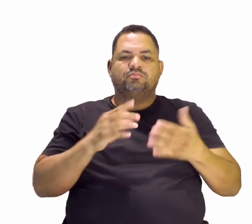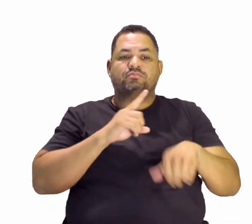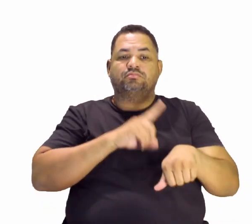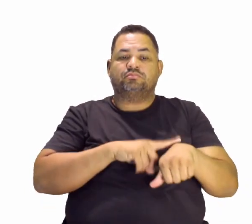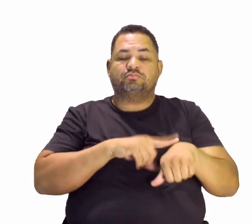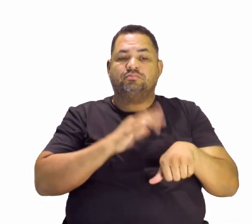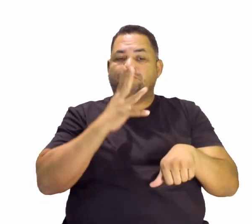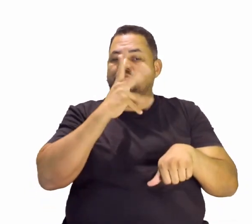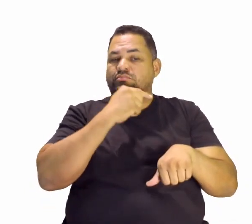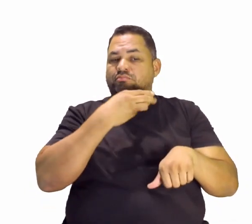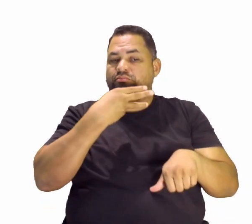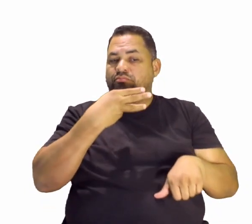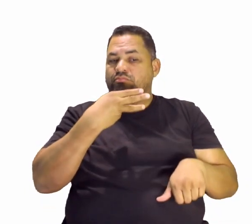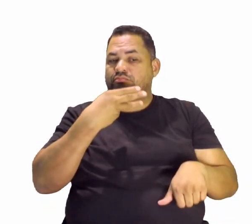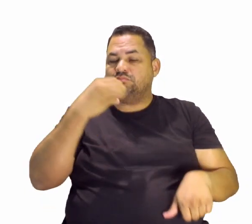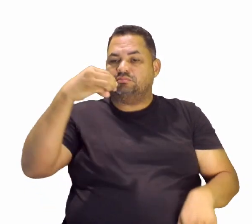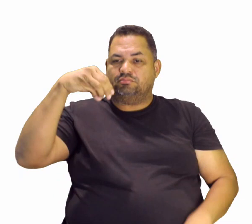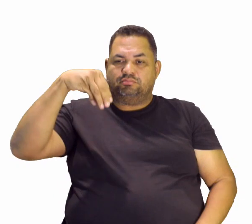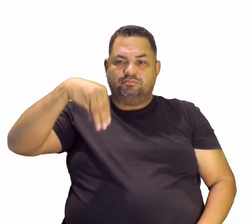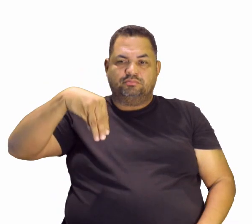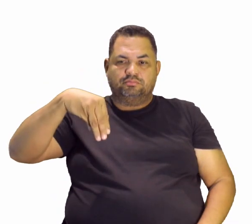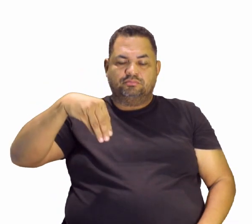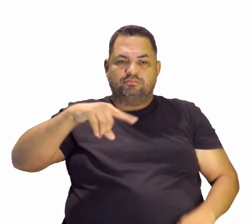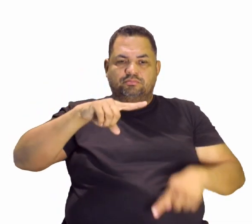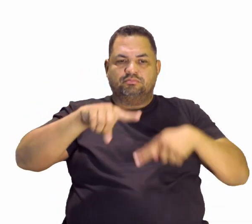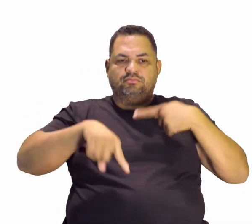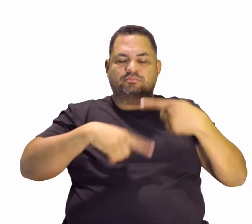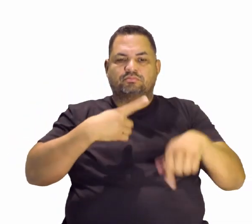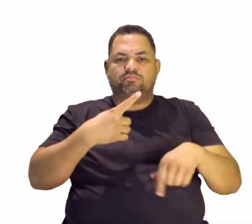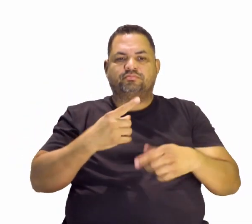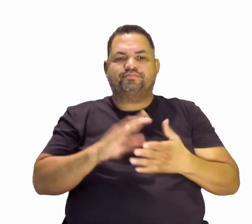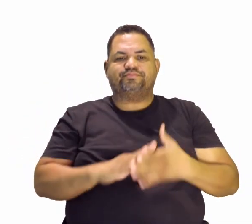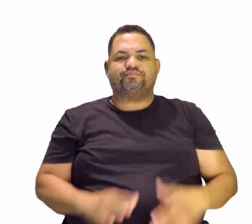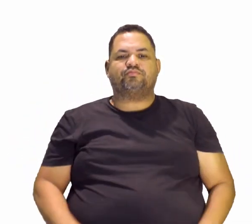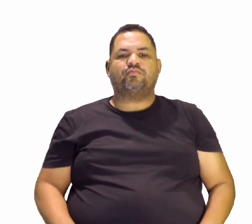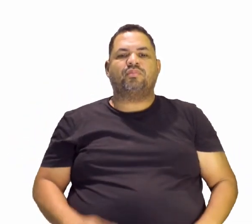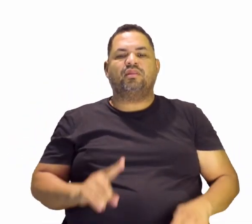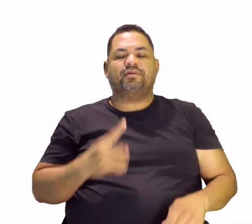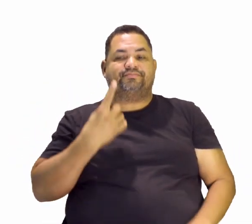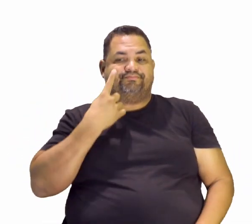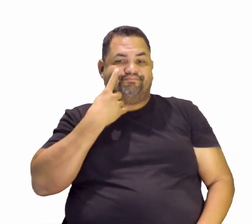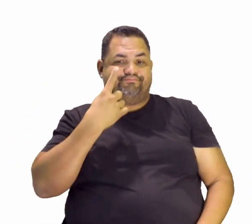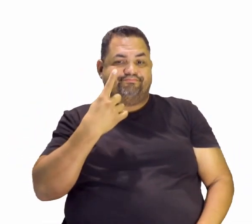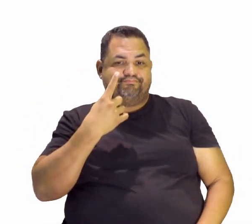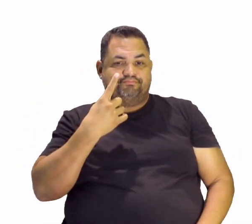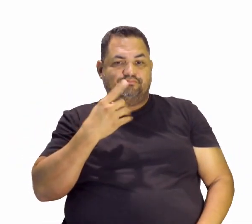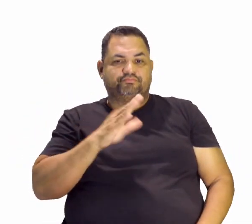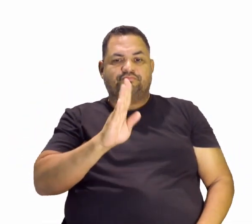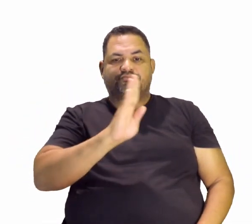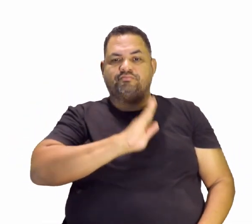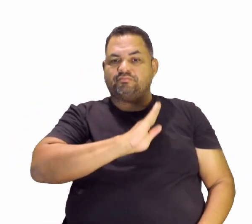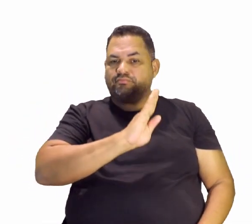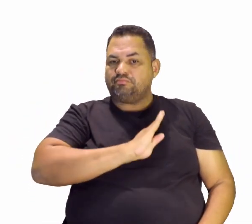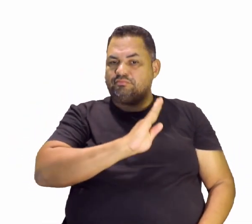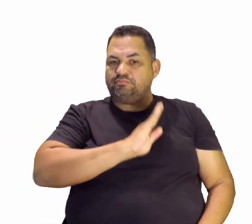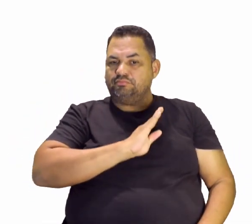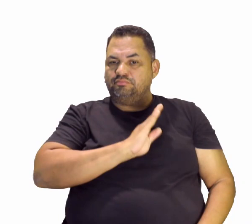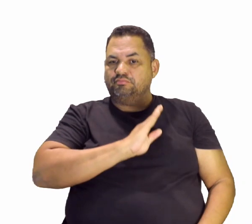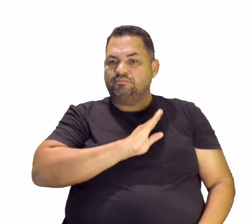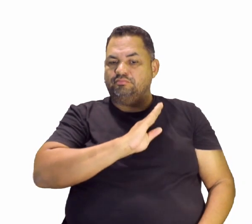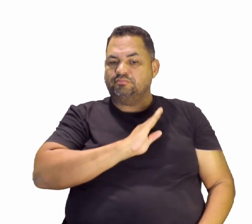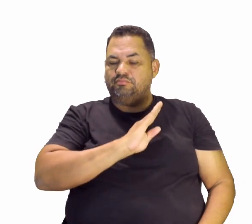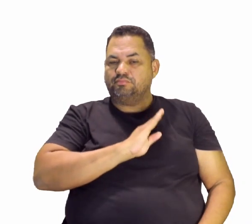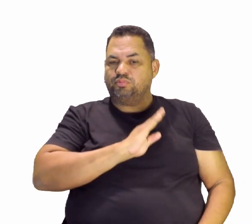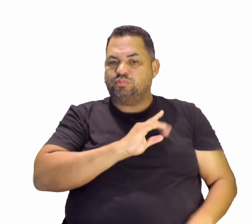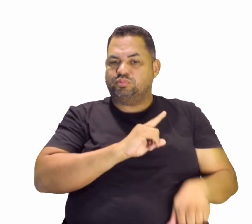vai realizar em 3 minutos. Depois que você realizar esses 3 minutos, você vai verificar essa sua frequência, tá?